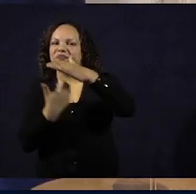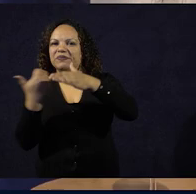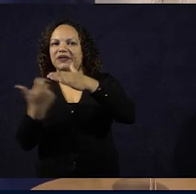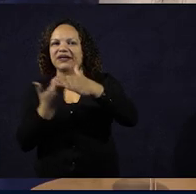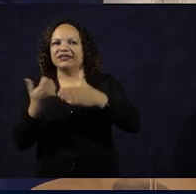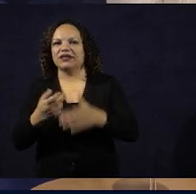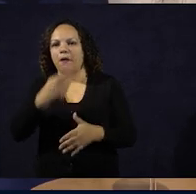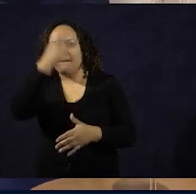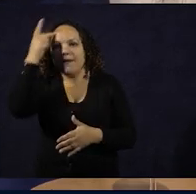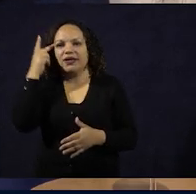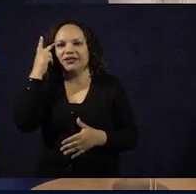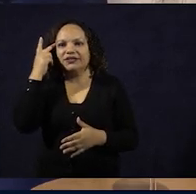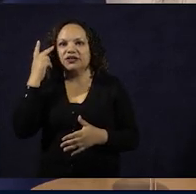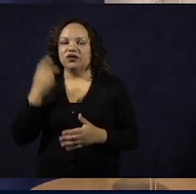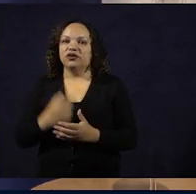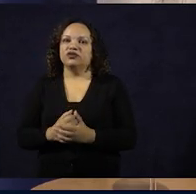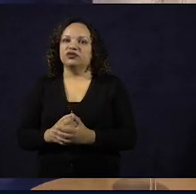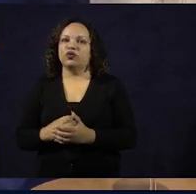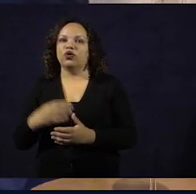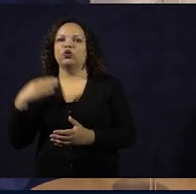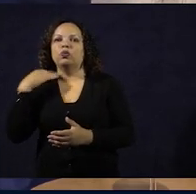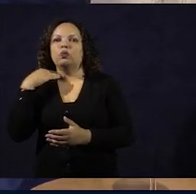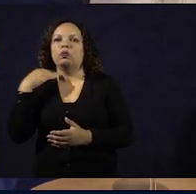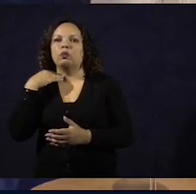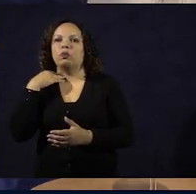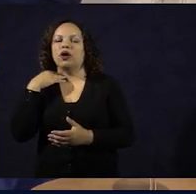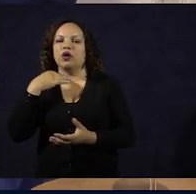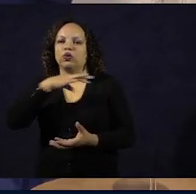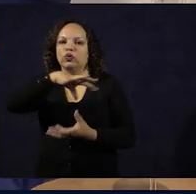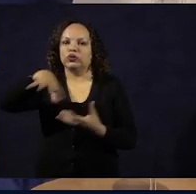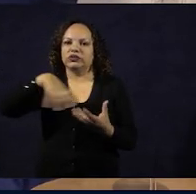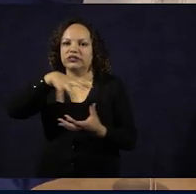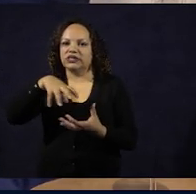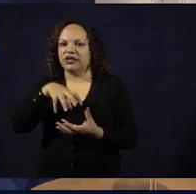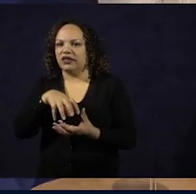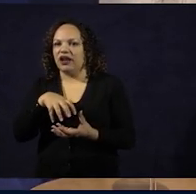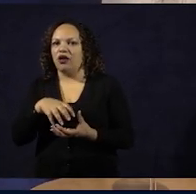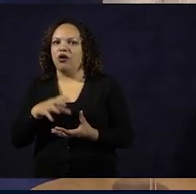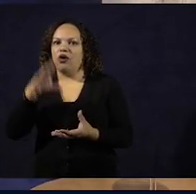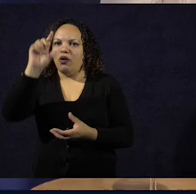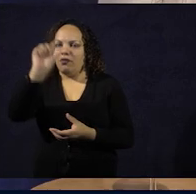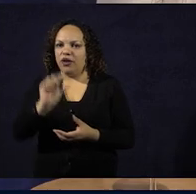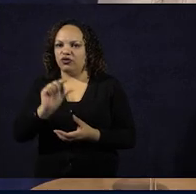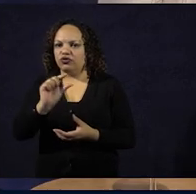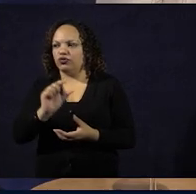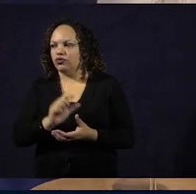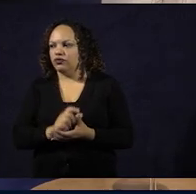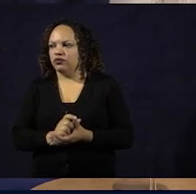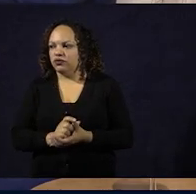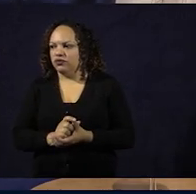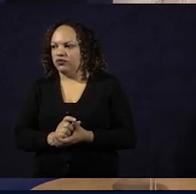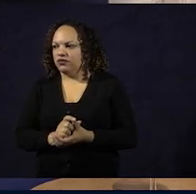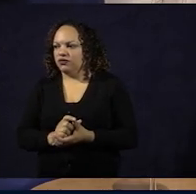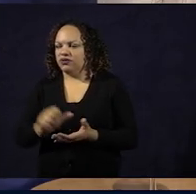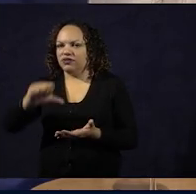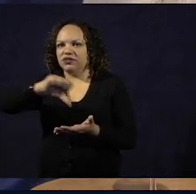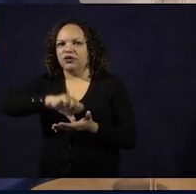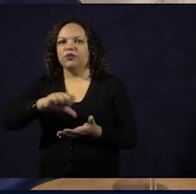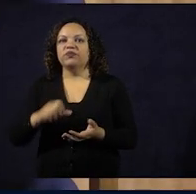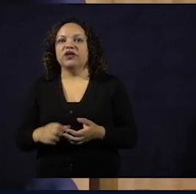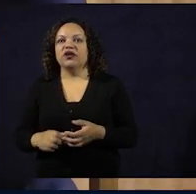quando o banco central baixou lá o tombini para 6,75 não durou três meses depois voltou para dois dias